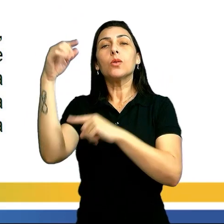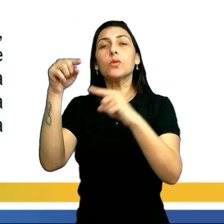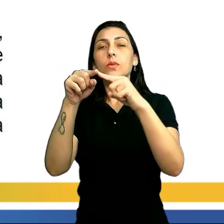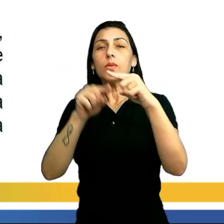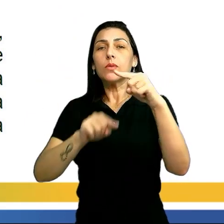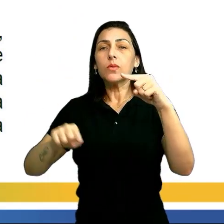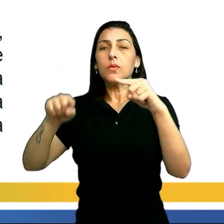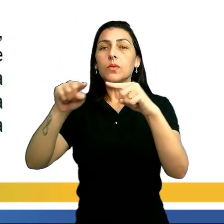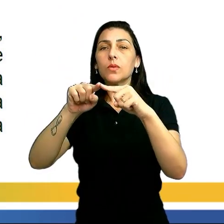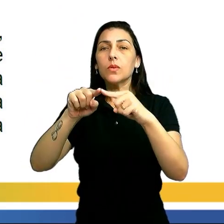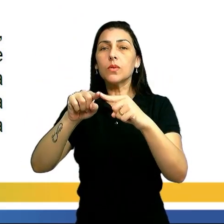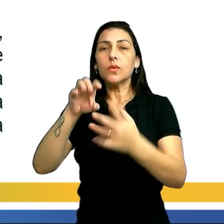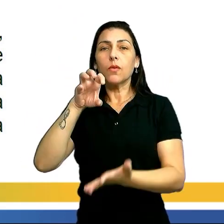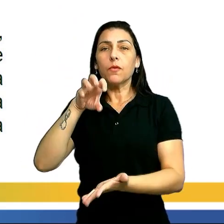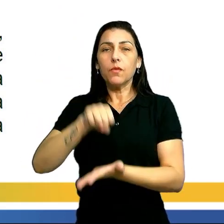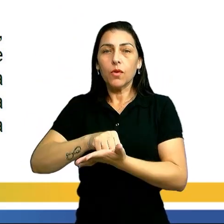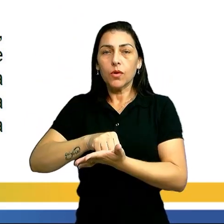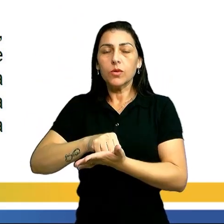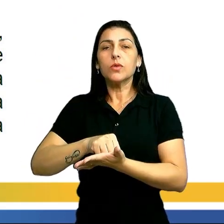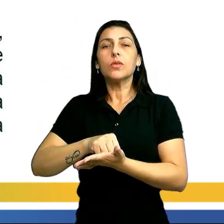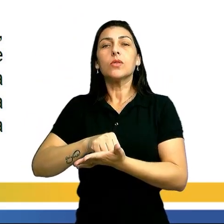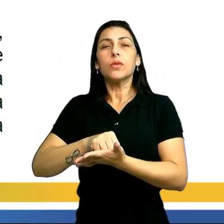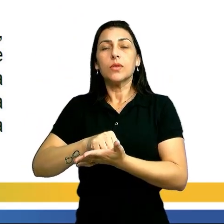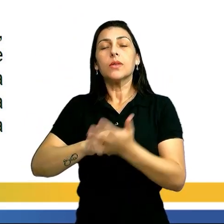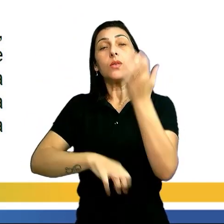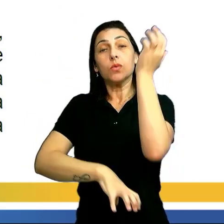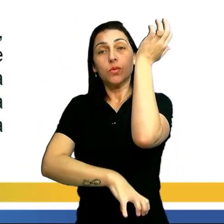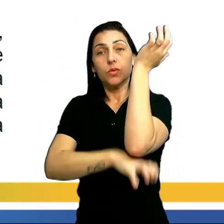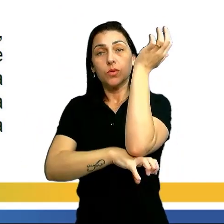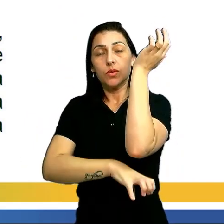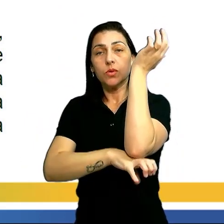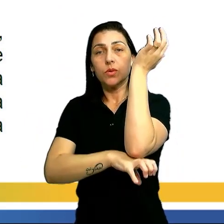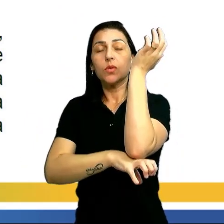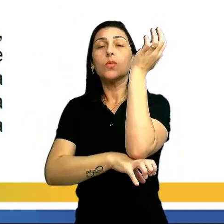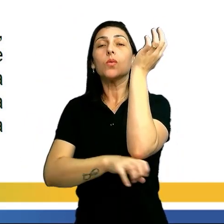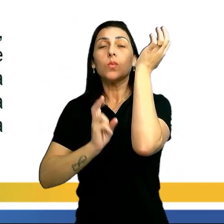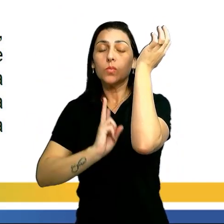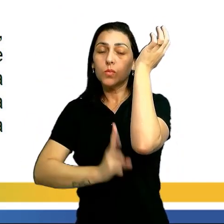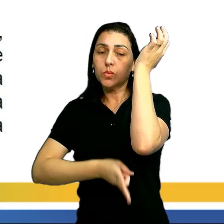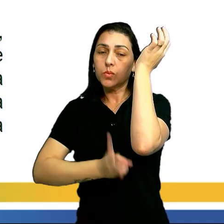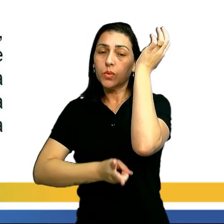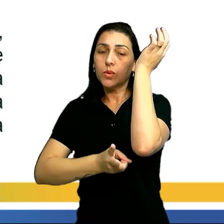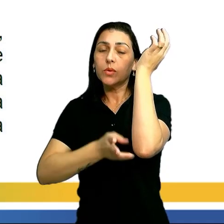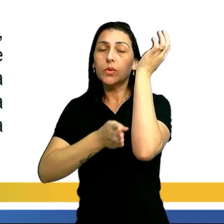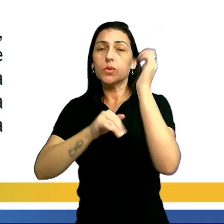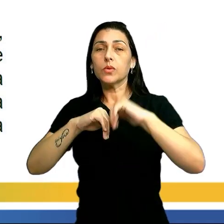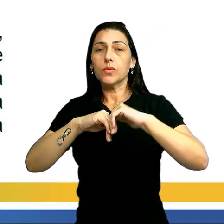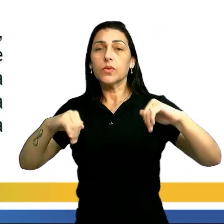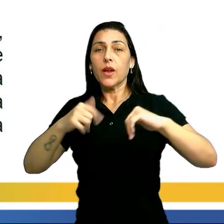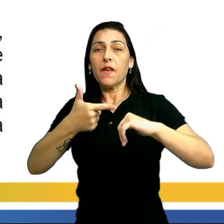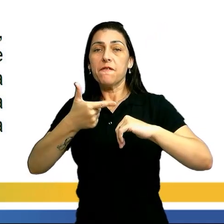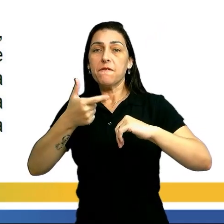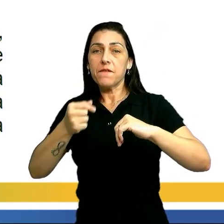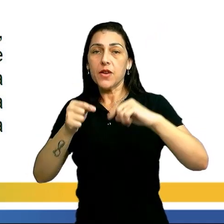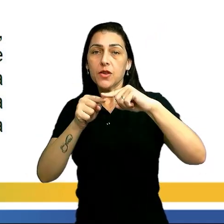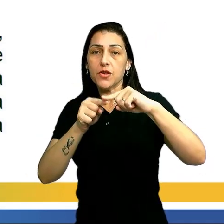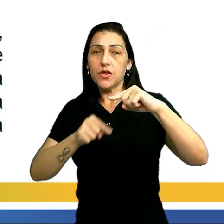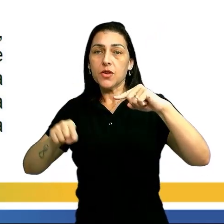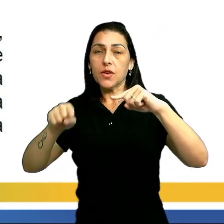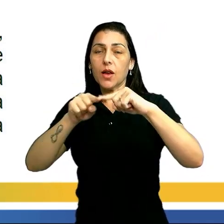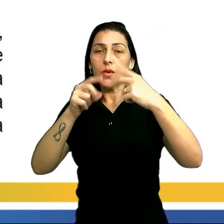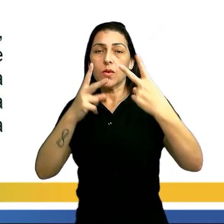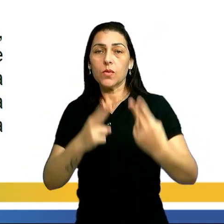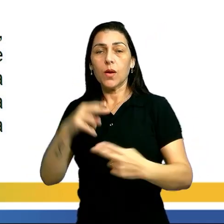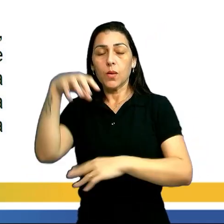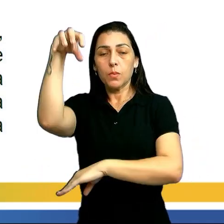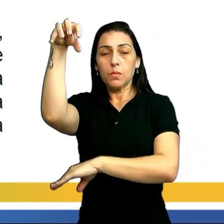circunferência de fixação no chão de tal forma que esta fique dividida em 20 arcos iguais. O poste